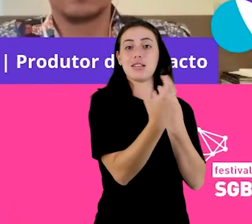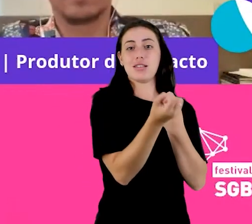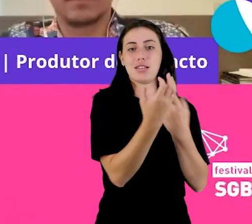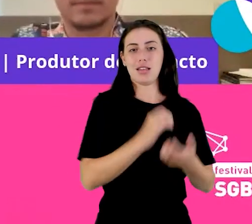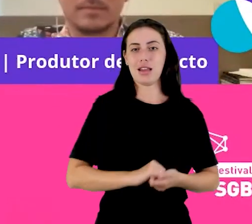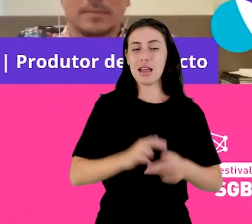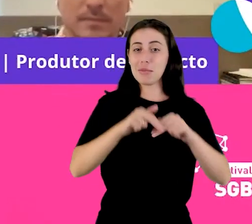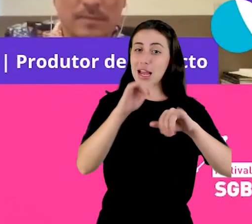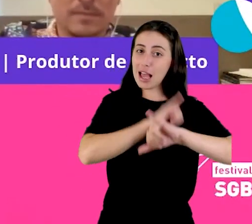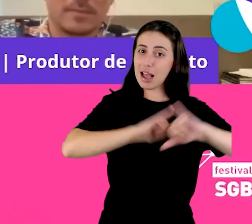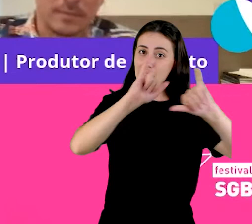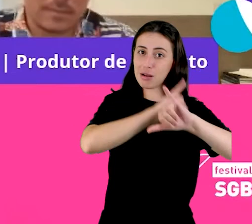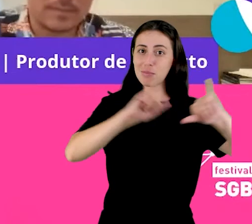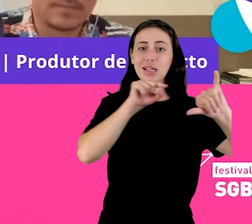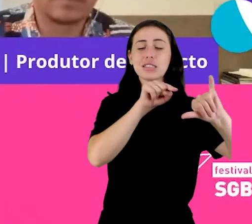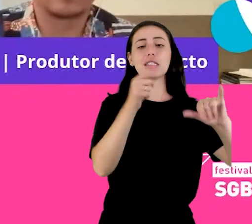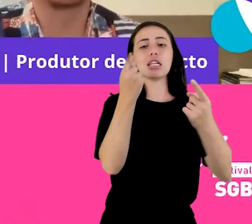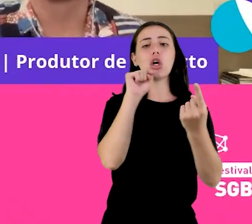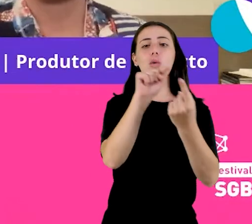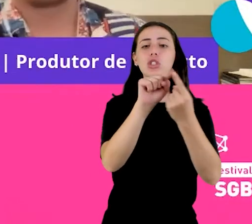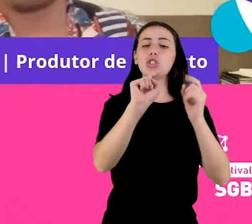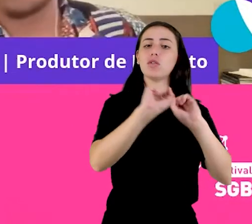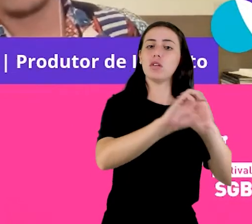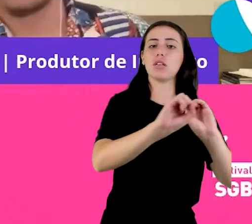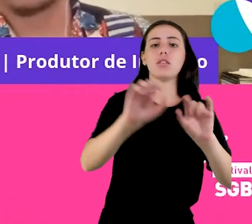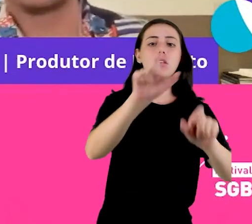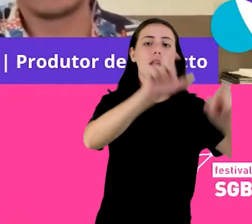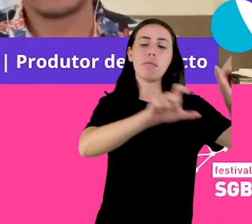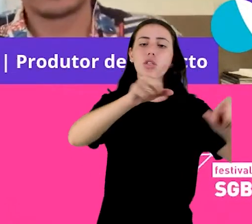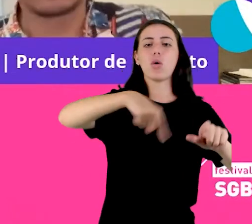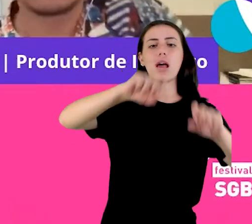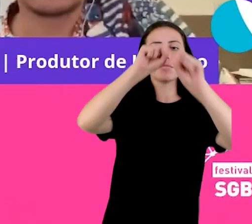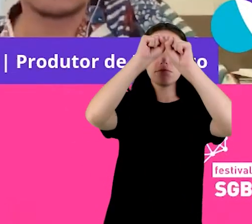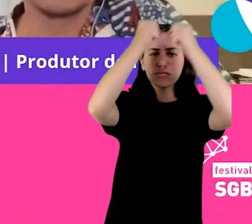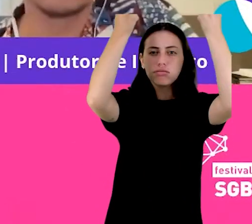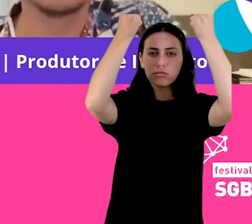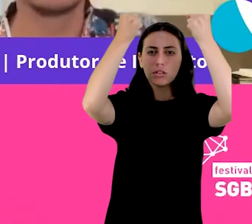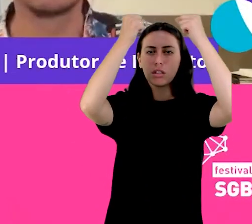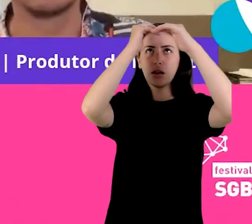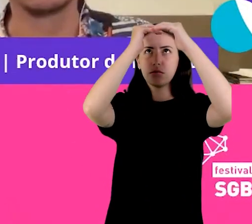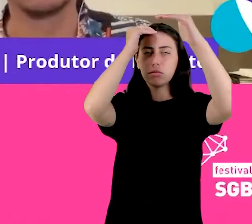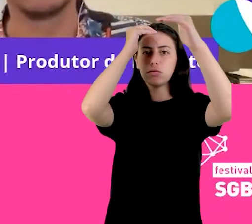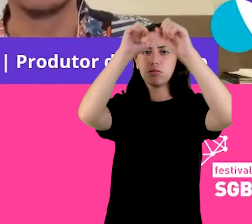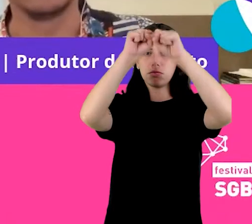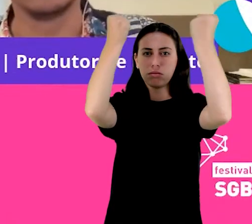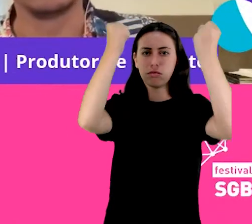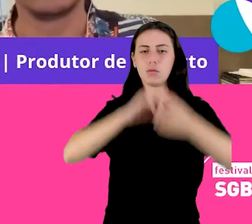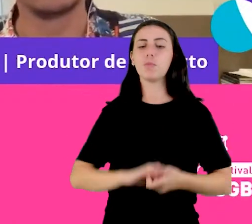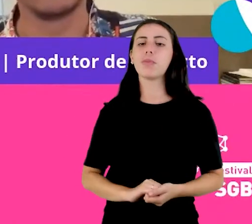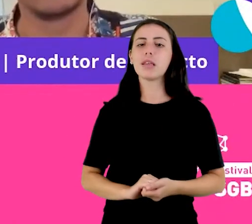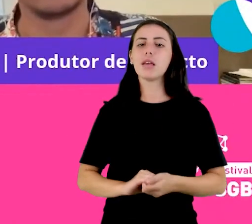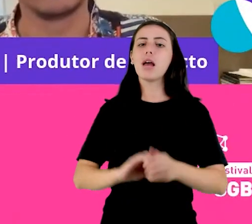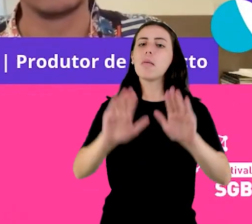fato, eu não sabia, é uma aula esse documentário, a campanha de vocês é ensinar, de alguma forma, também as pessoas